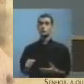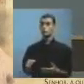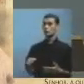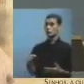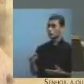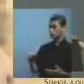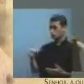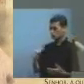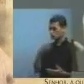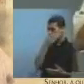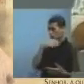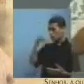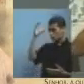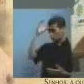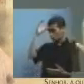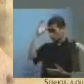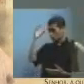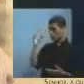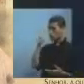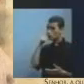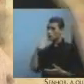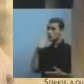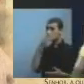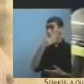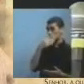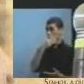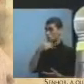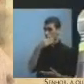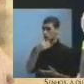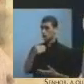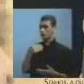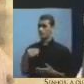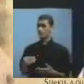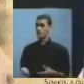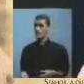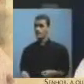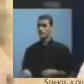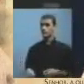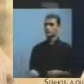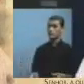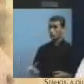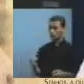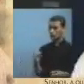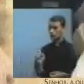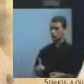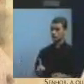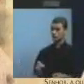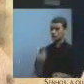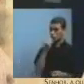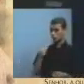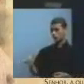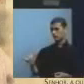dele. Muito importante. Na cidade era muito conhecido. E ele disse para mim: